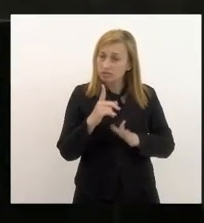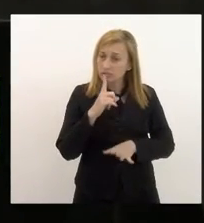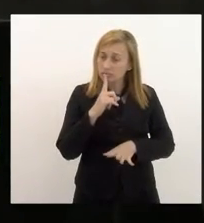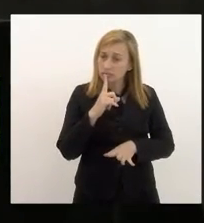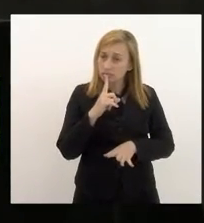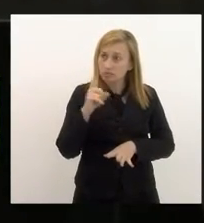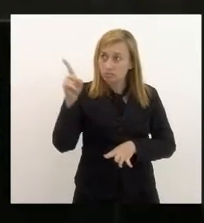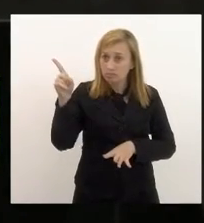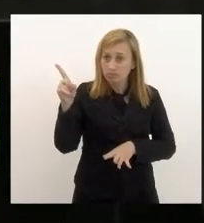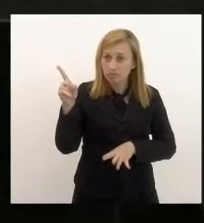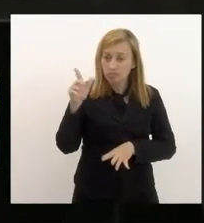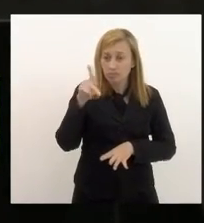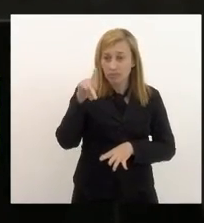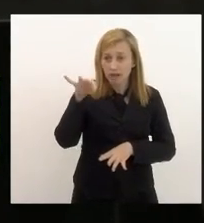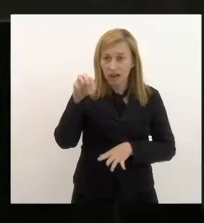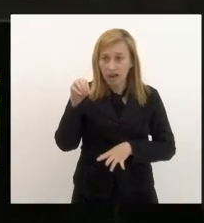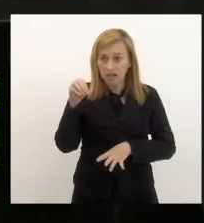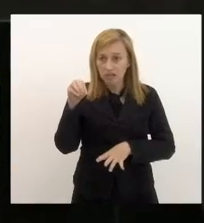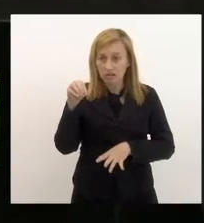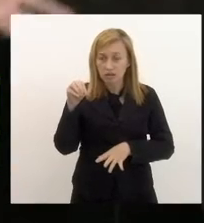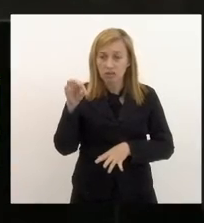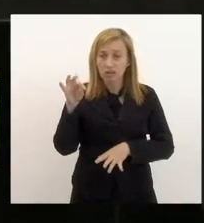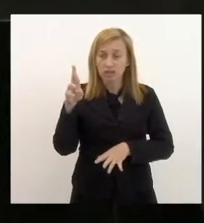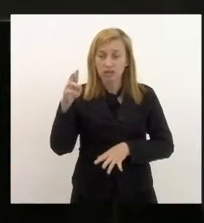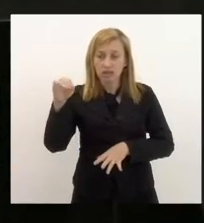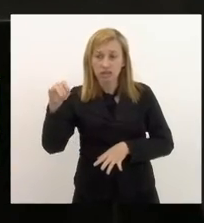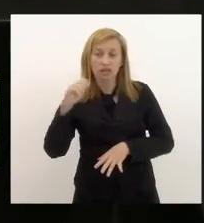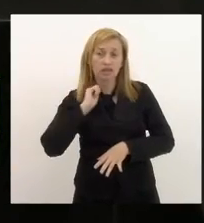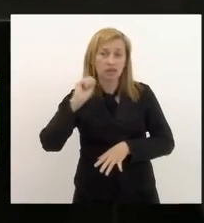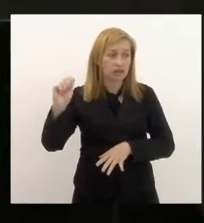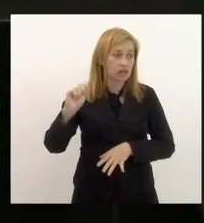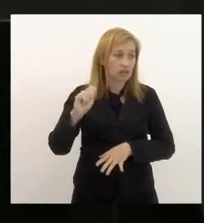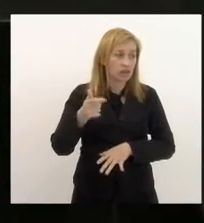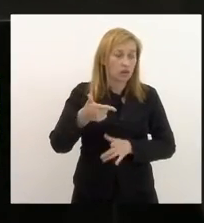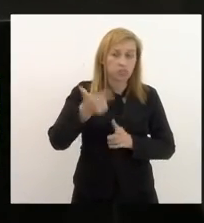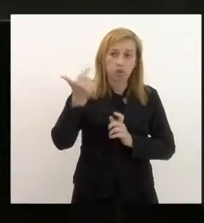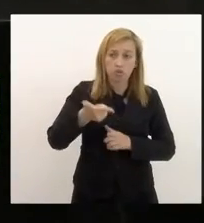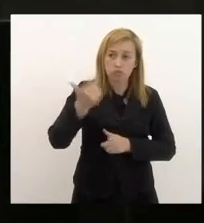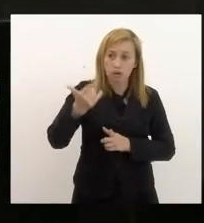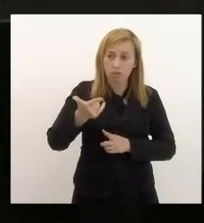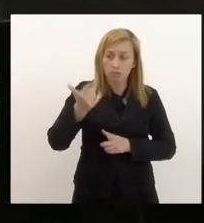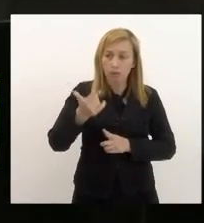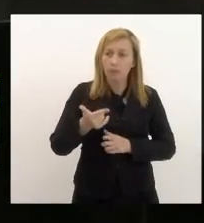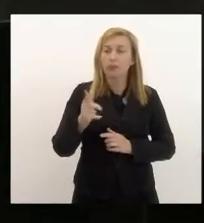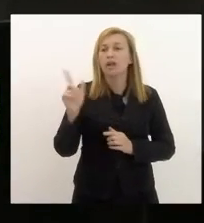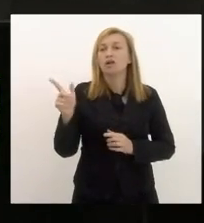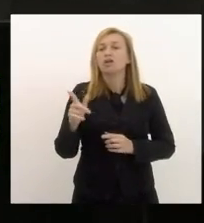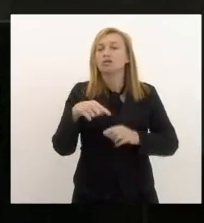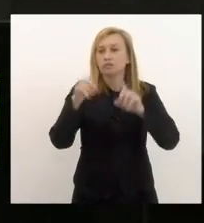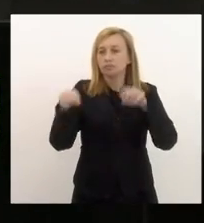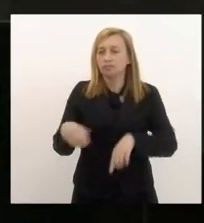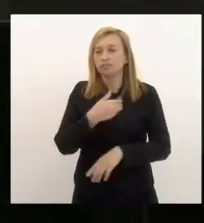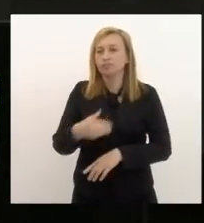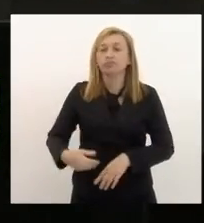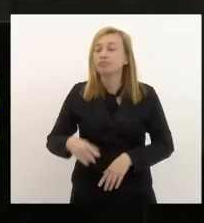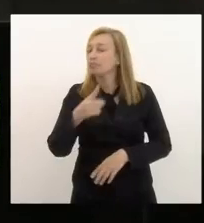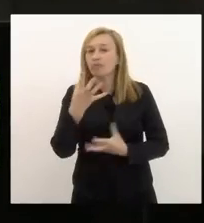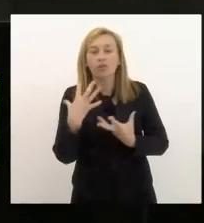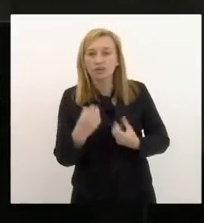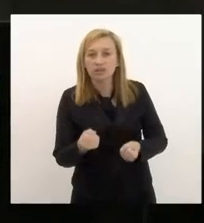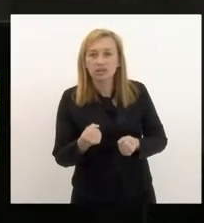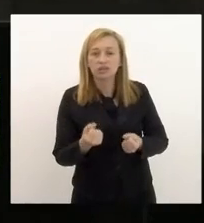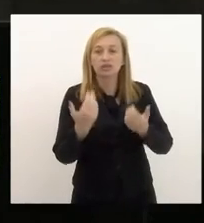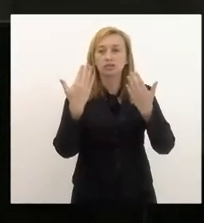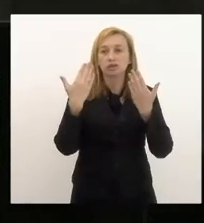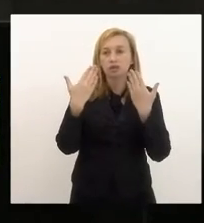palácio Tiradentes que ela tiro porrada e bomba de gás lacrimogêneo porque os funcionalismo público não aceitavam as imposições que se